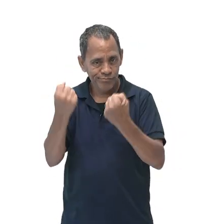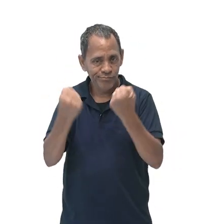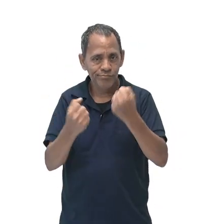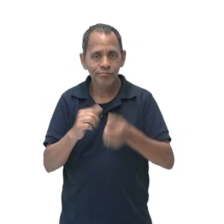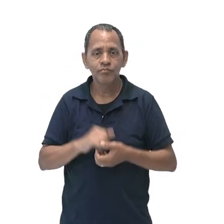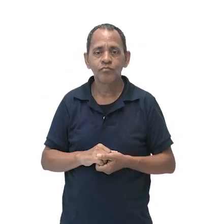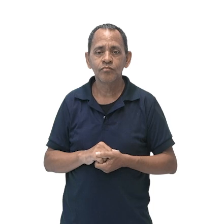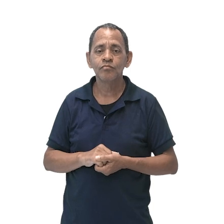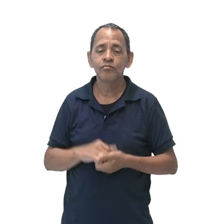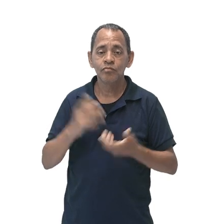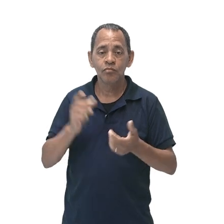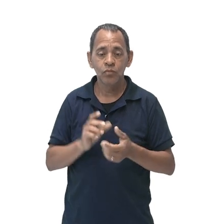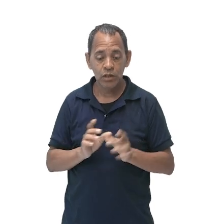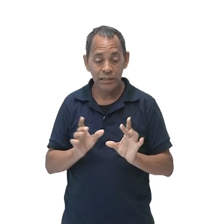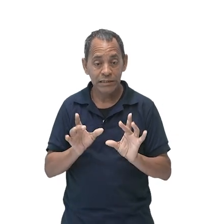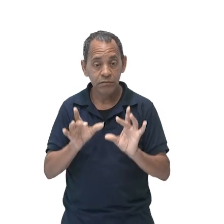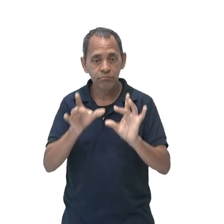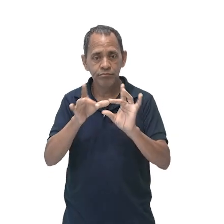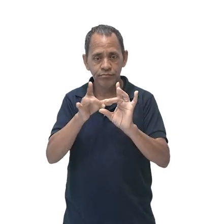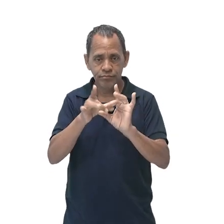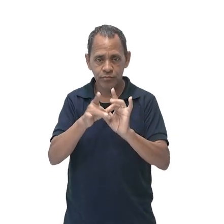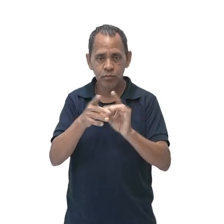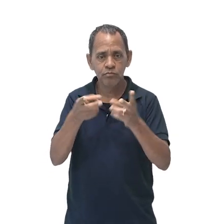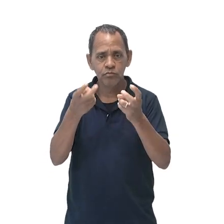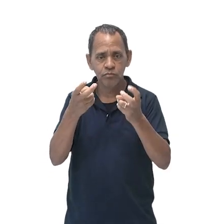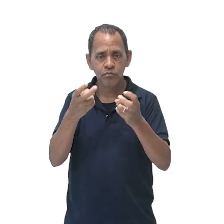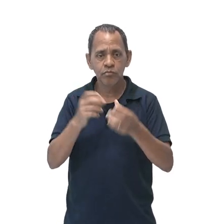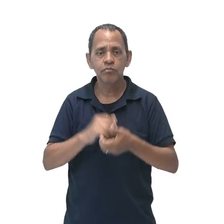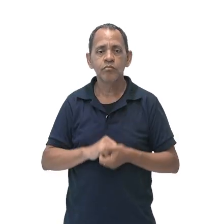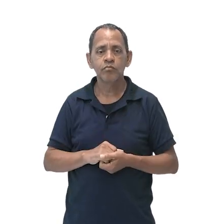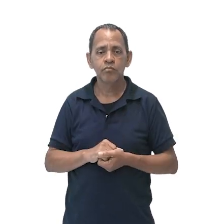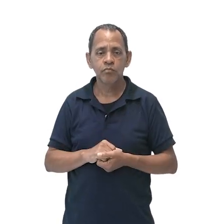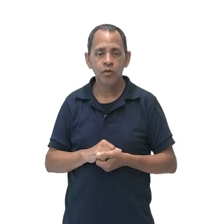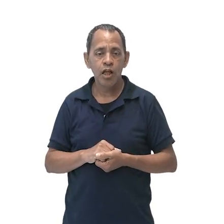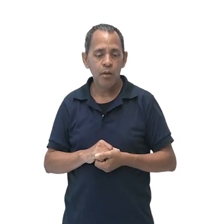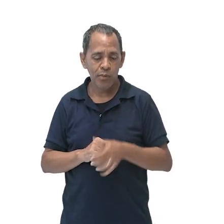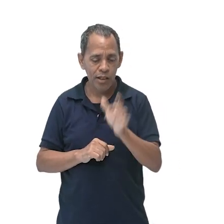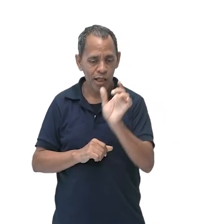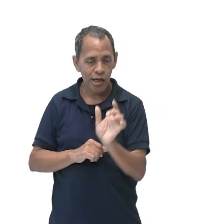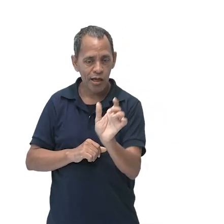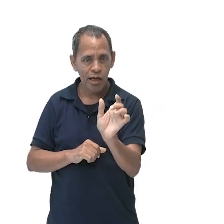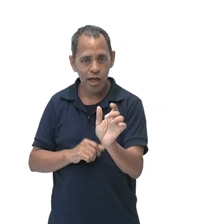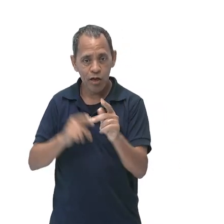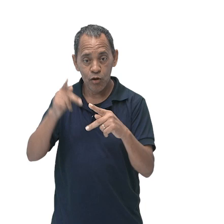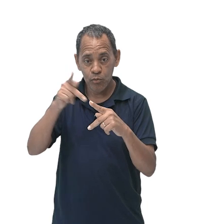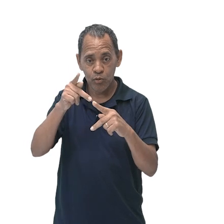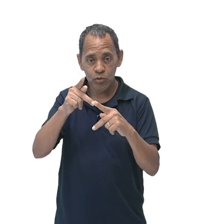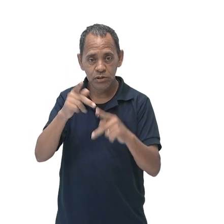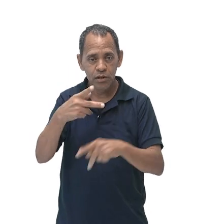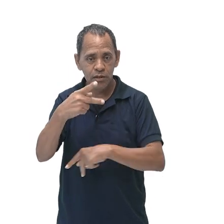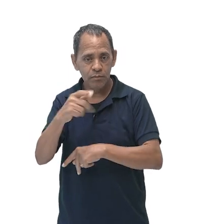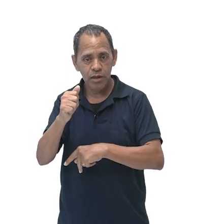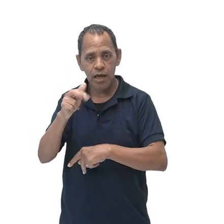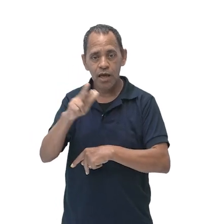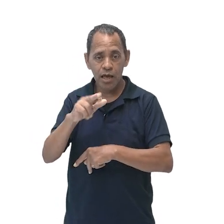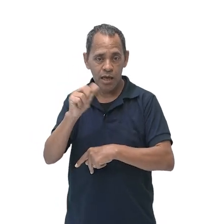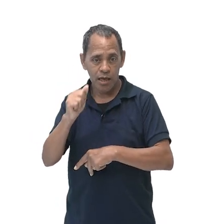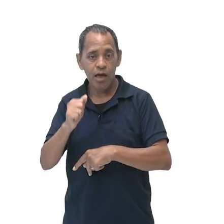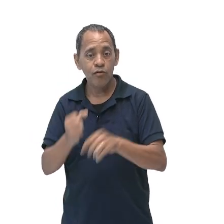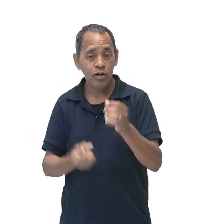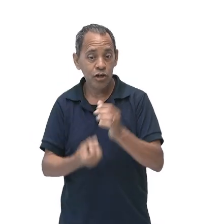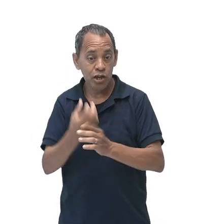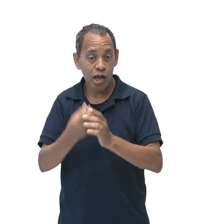ao fazer essa conexão, percebam que nós temos um sentido estabelecido. Que sentido é esse? Que